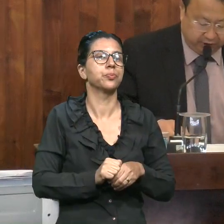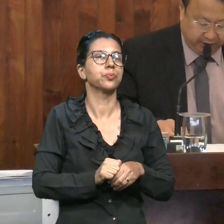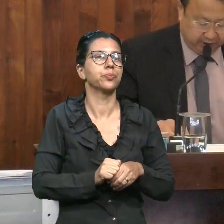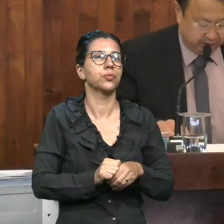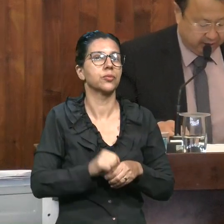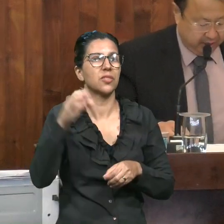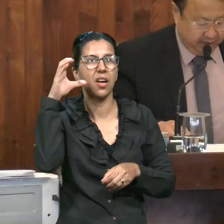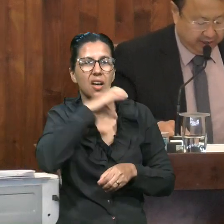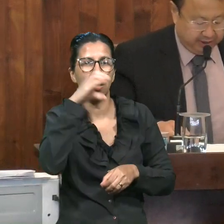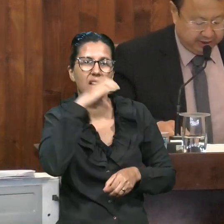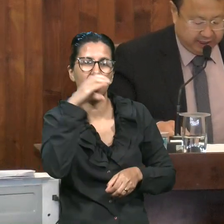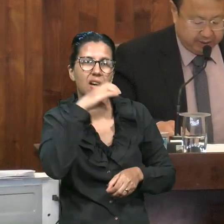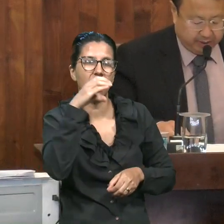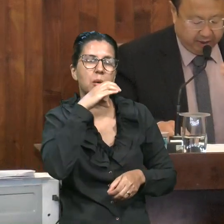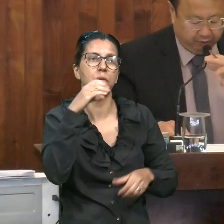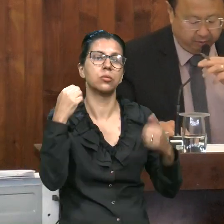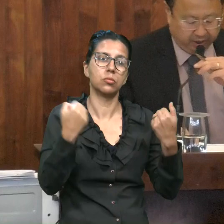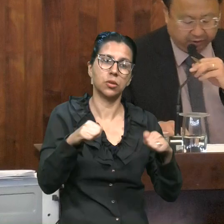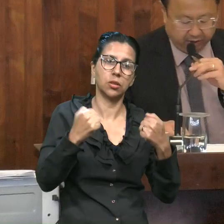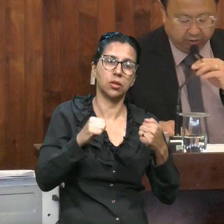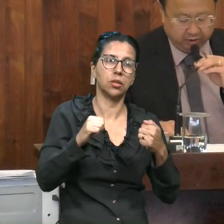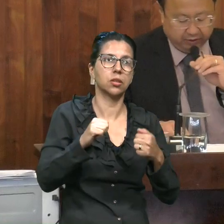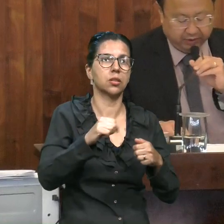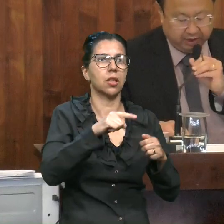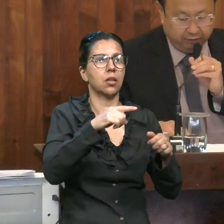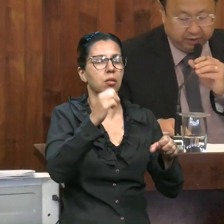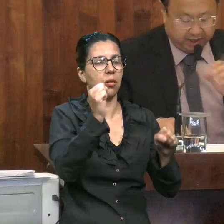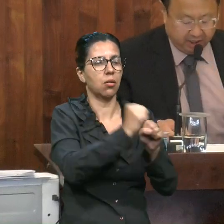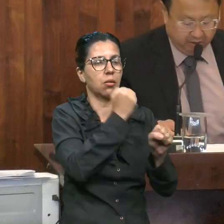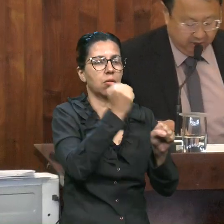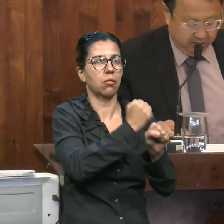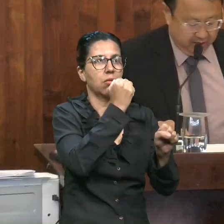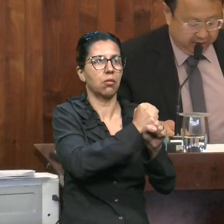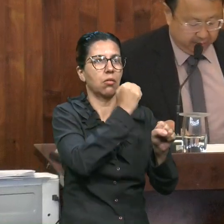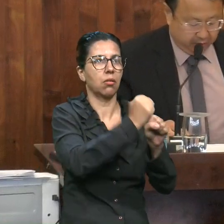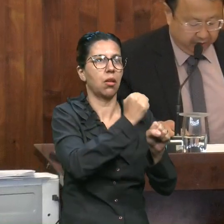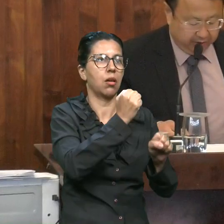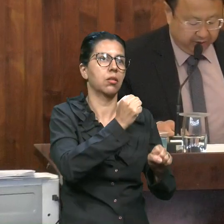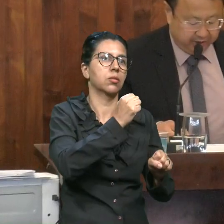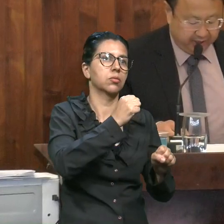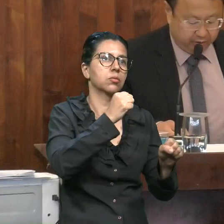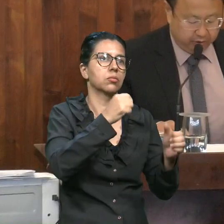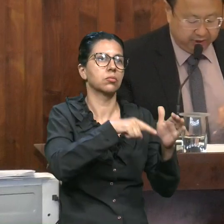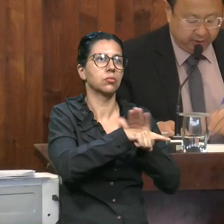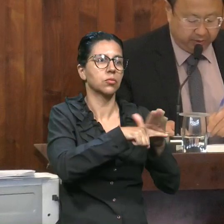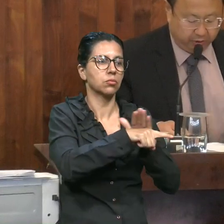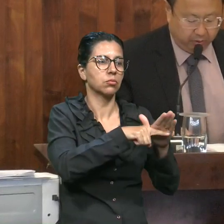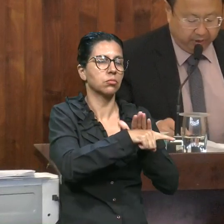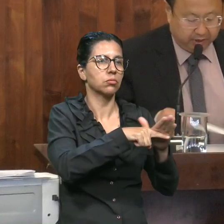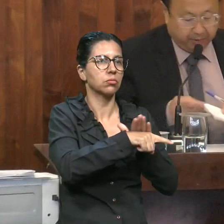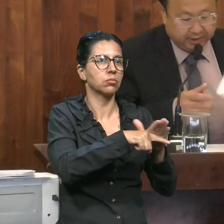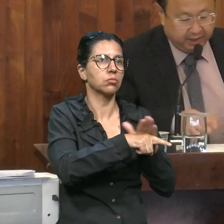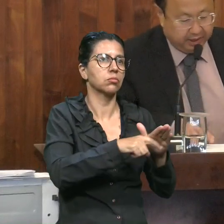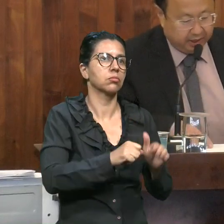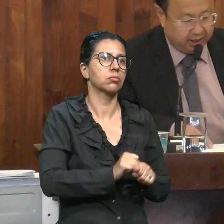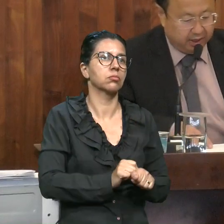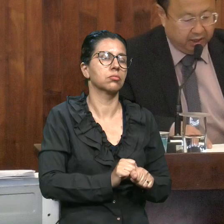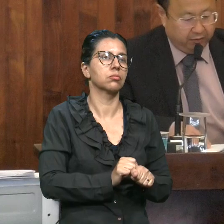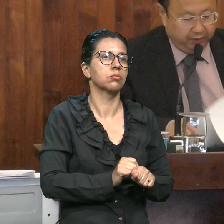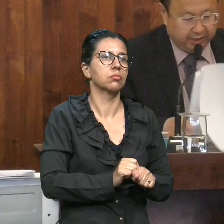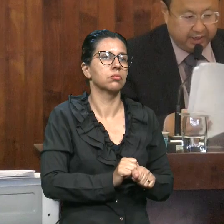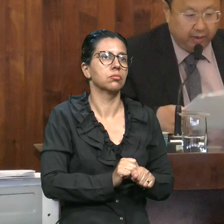providências urgentes e necessárias para reformar o setor de divisão fiscal de Procuradoria-Geral do município, que atualmente